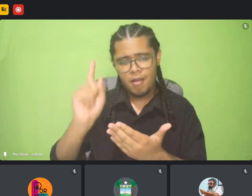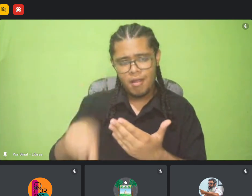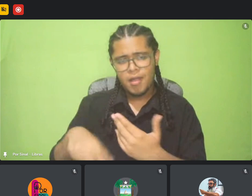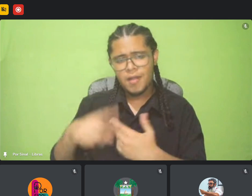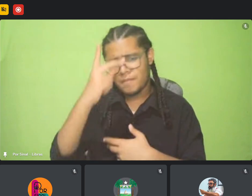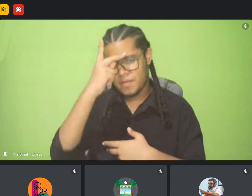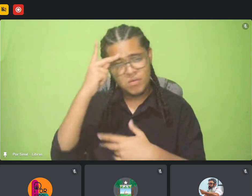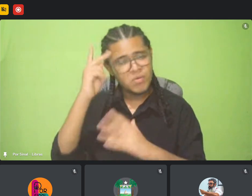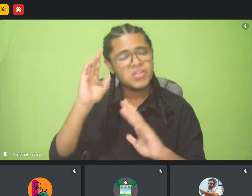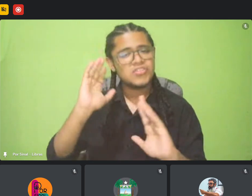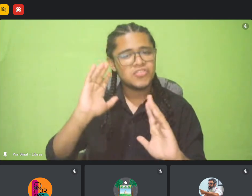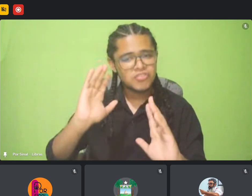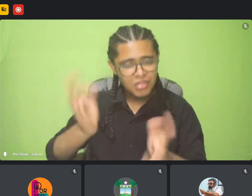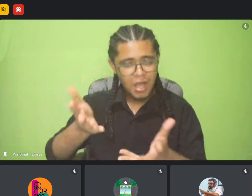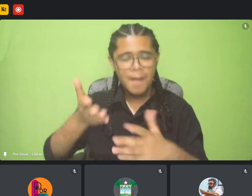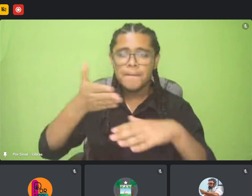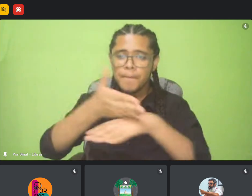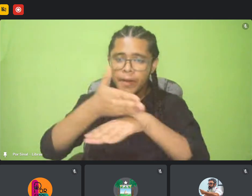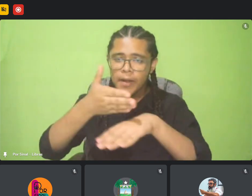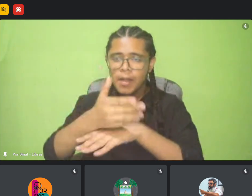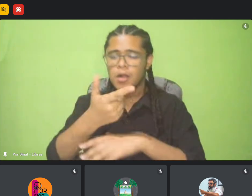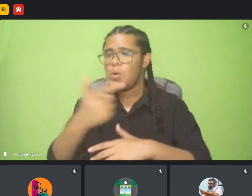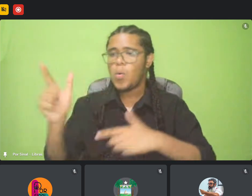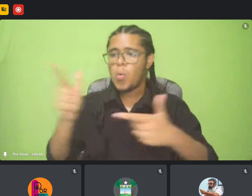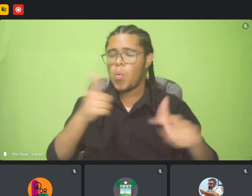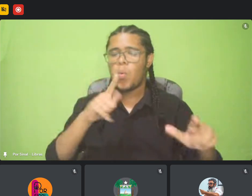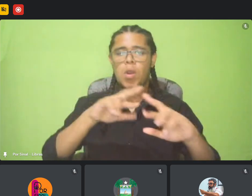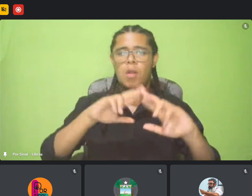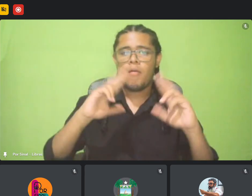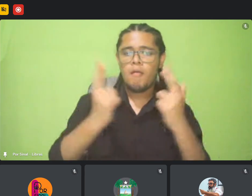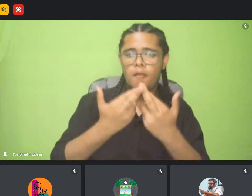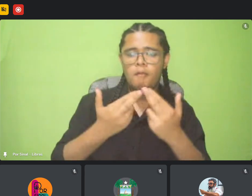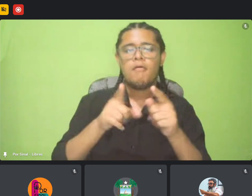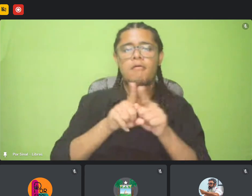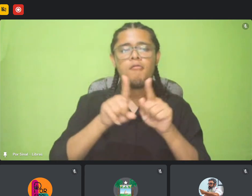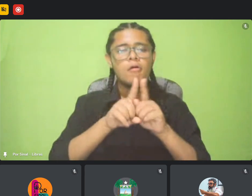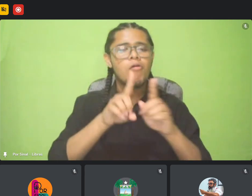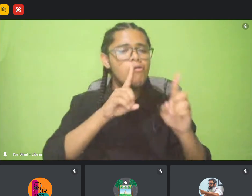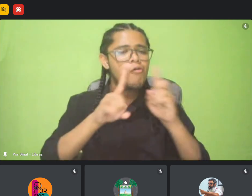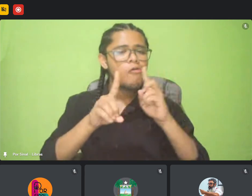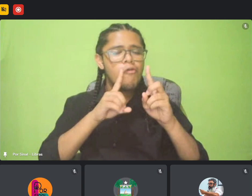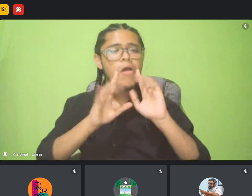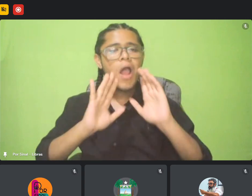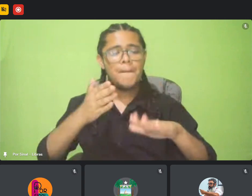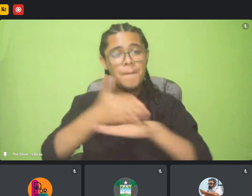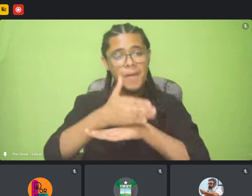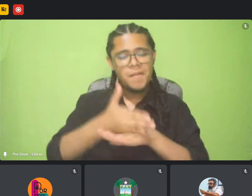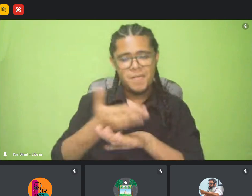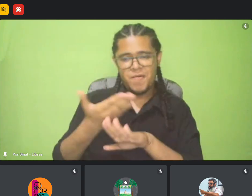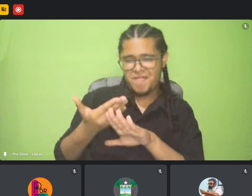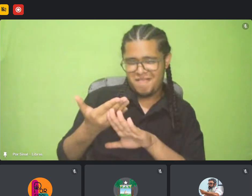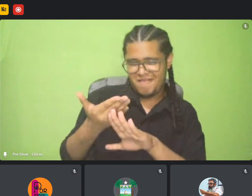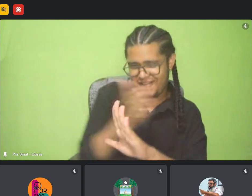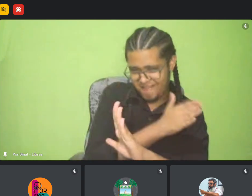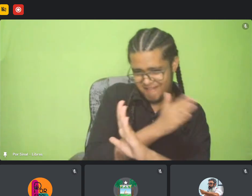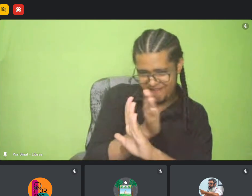misturadas nos outros segmentos, nos outros diálogos, nos outros participaram dos outros diálogos que tivemos recentemente.